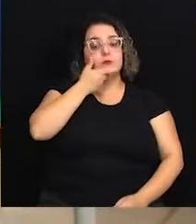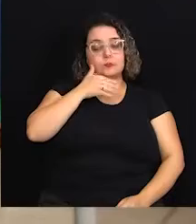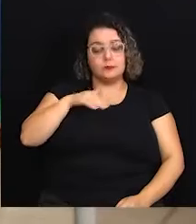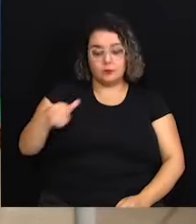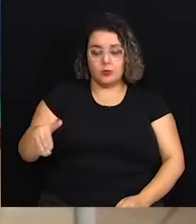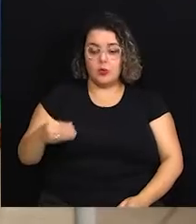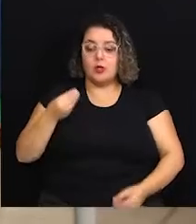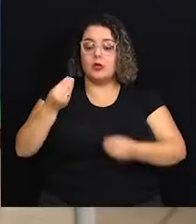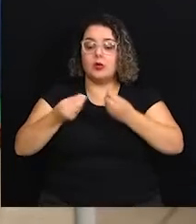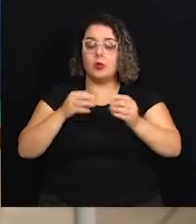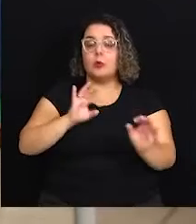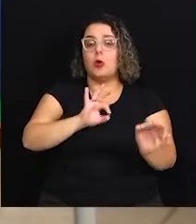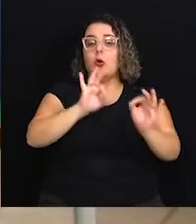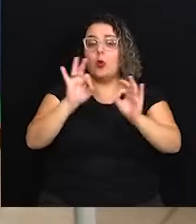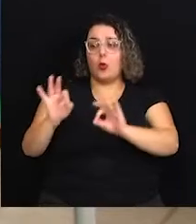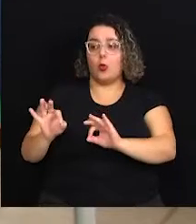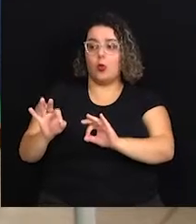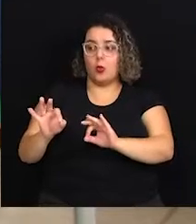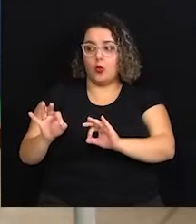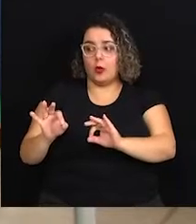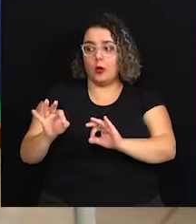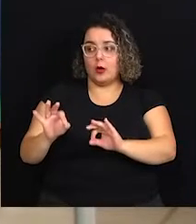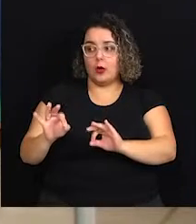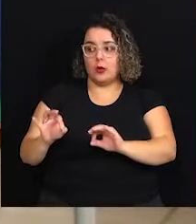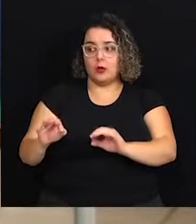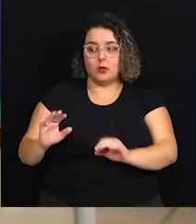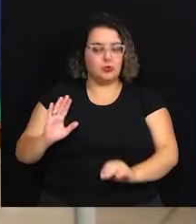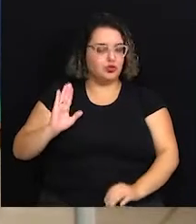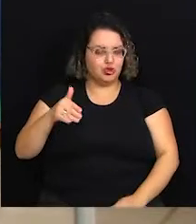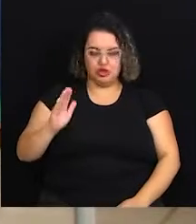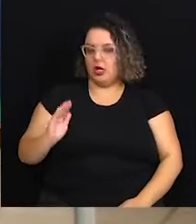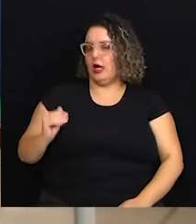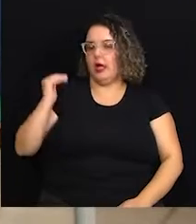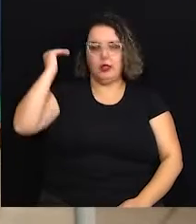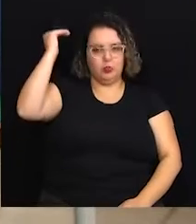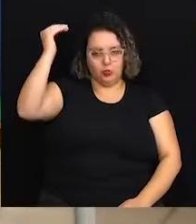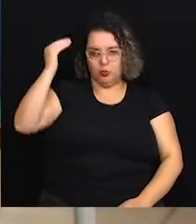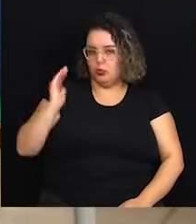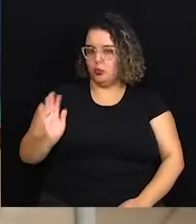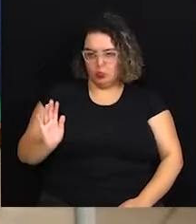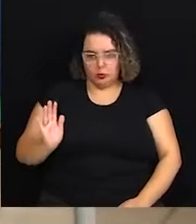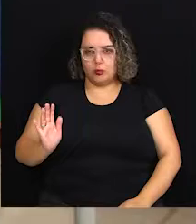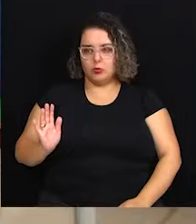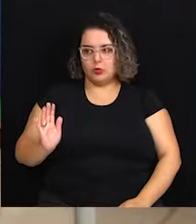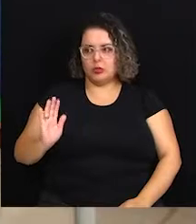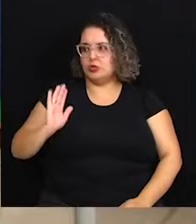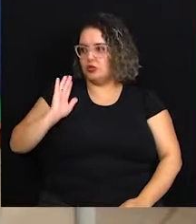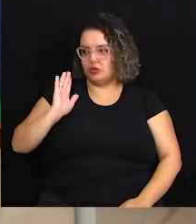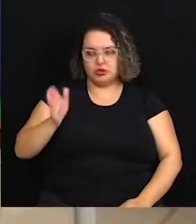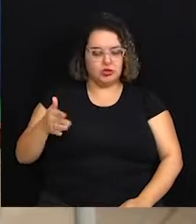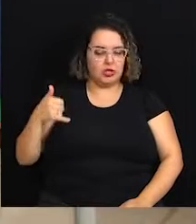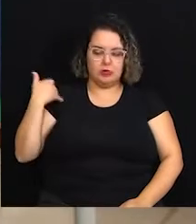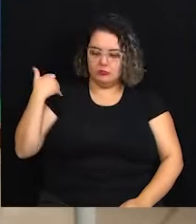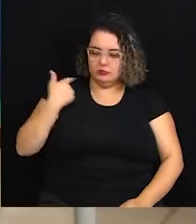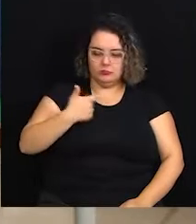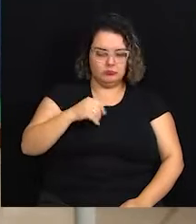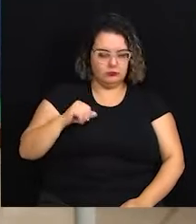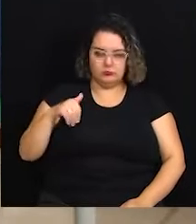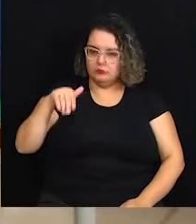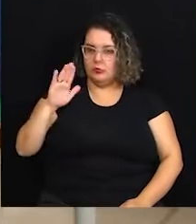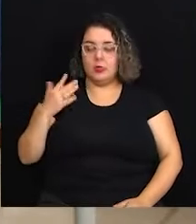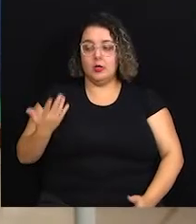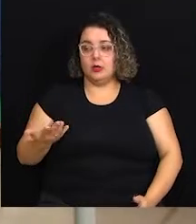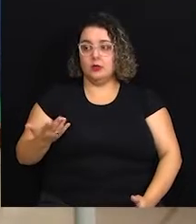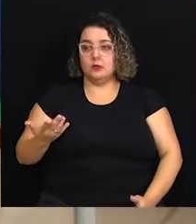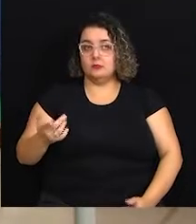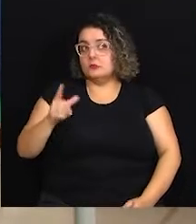E como é o acompanhamento para quem já é adulto, para quem já passou ali dos 20? E